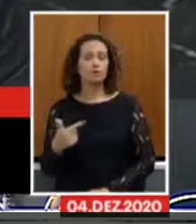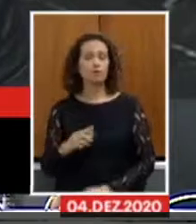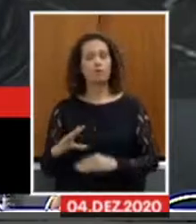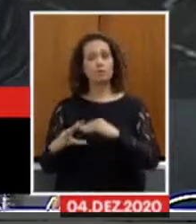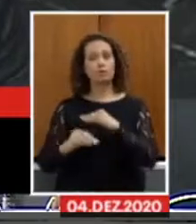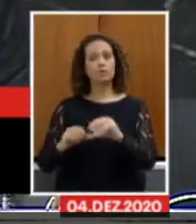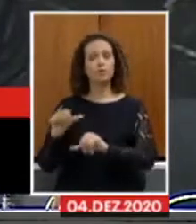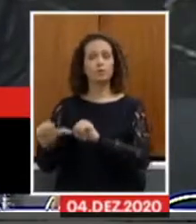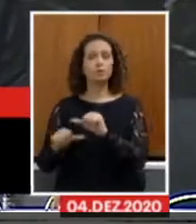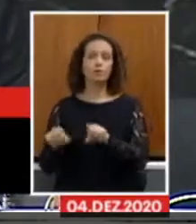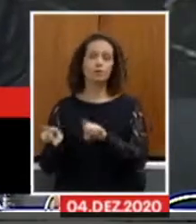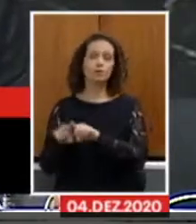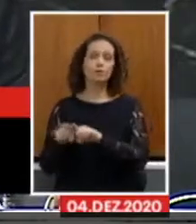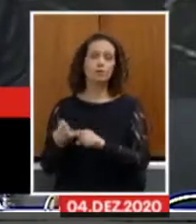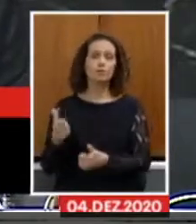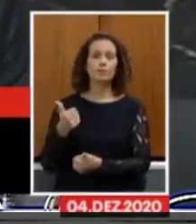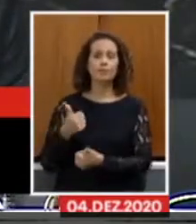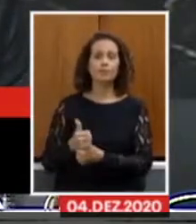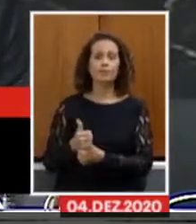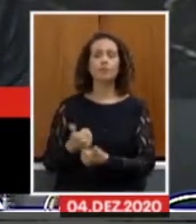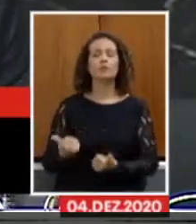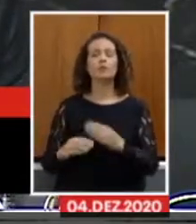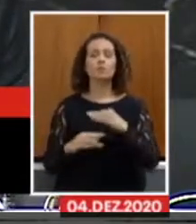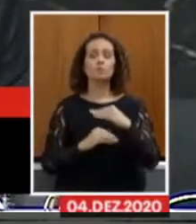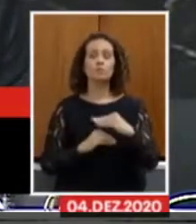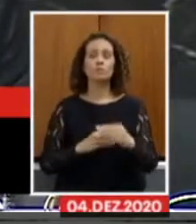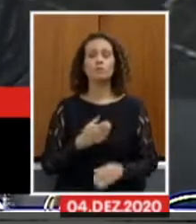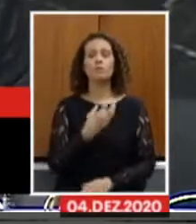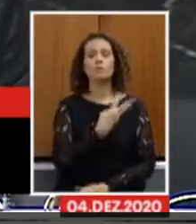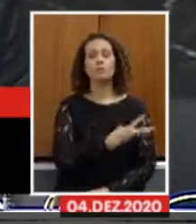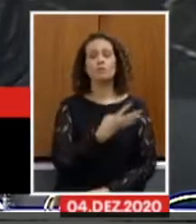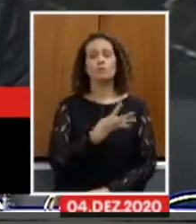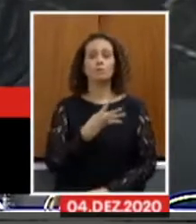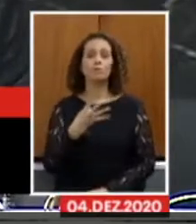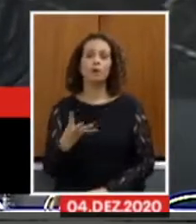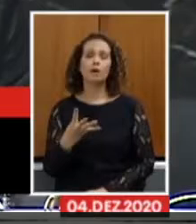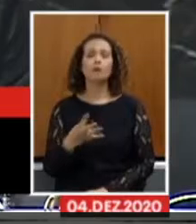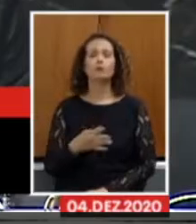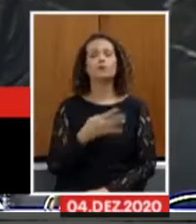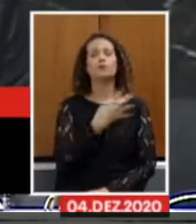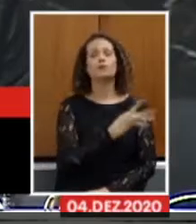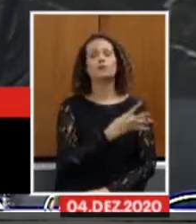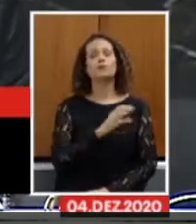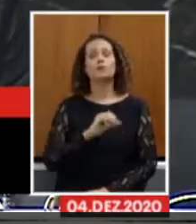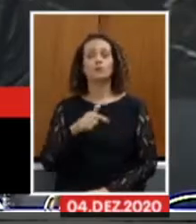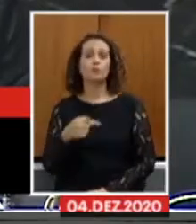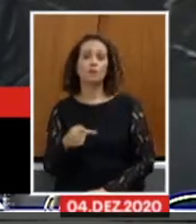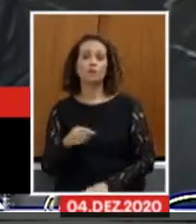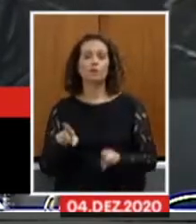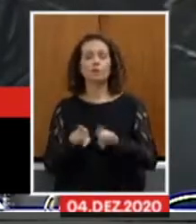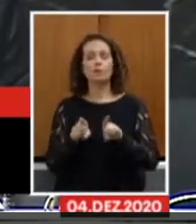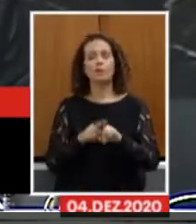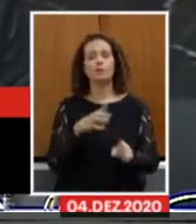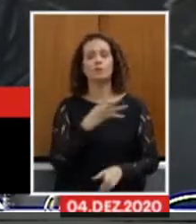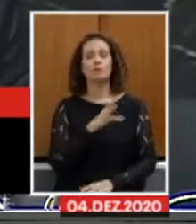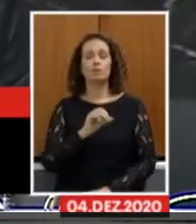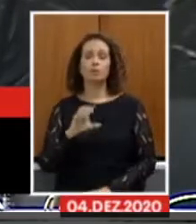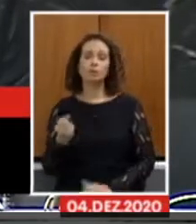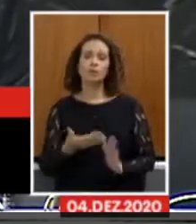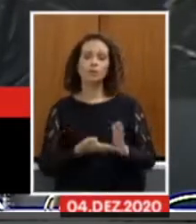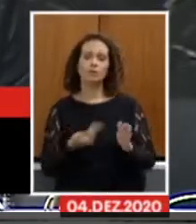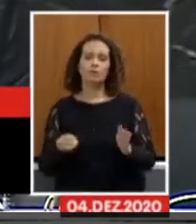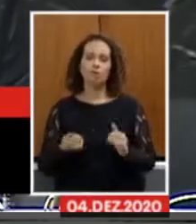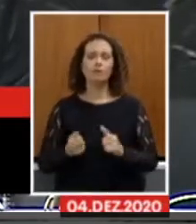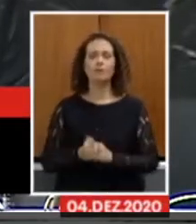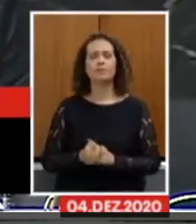1 à emenda 272, tendo sido as emendas números 344, 407 e 408 retiradas pelos autores. A seguir são